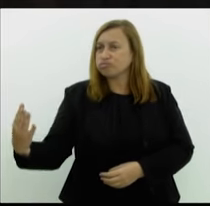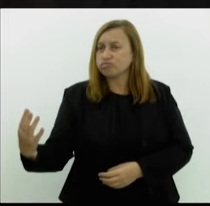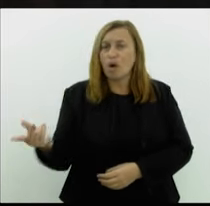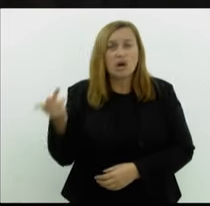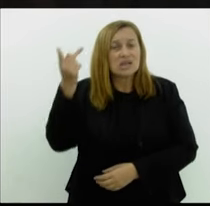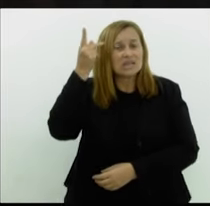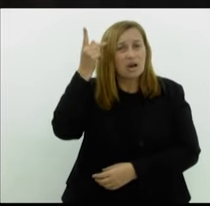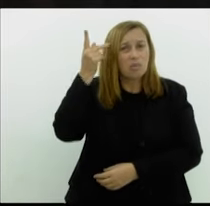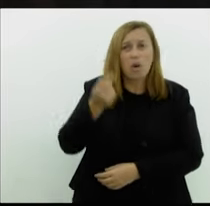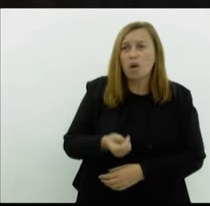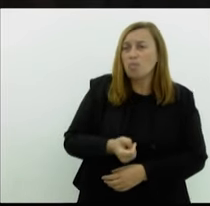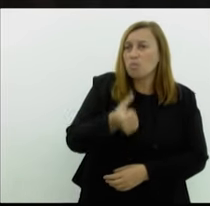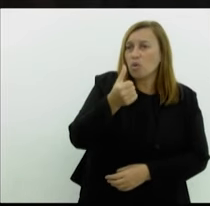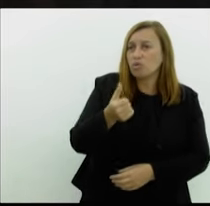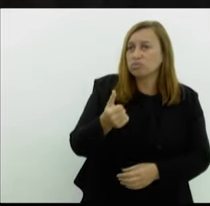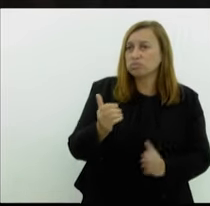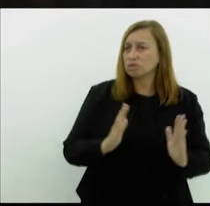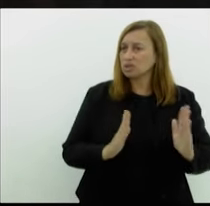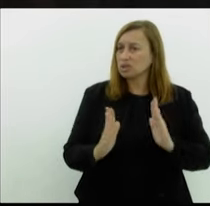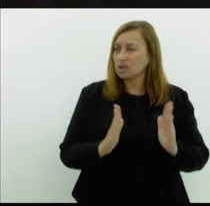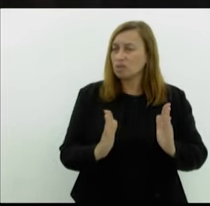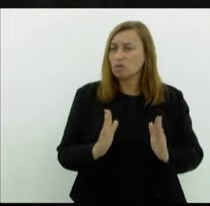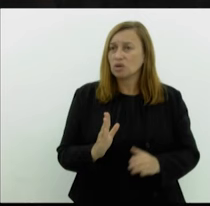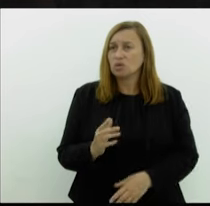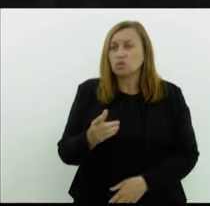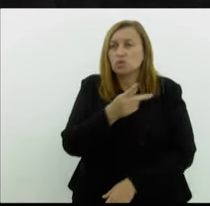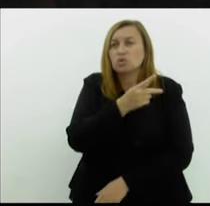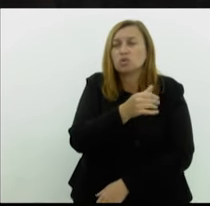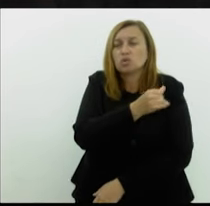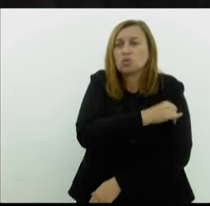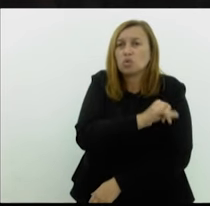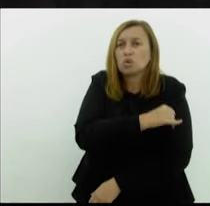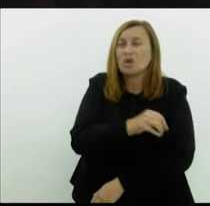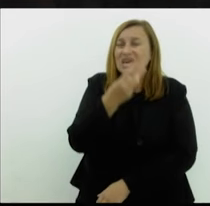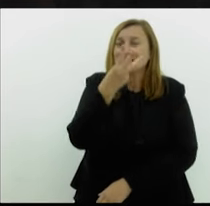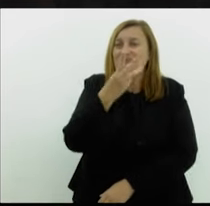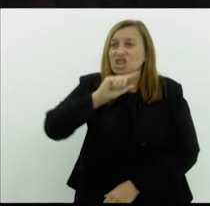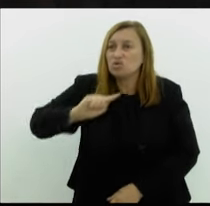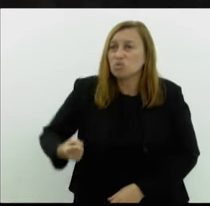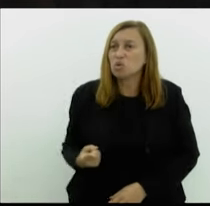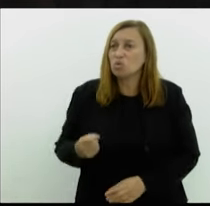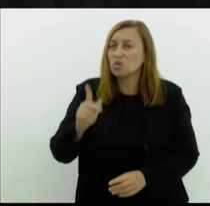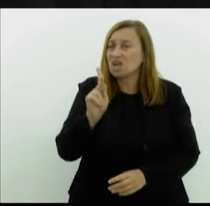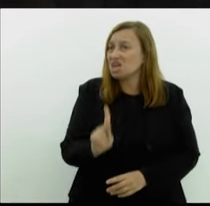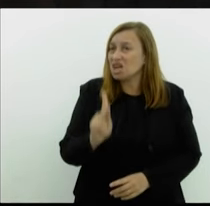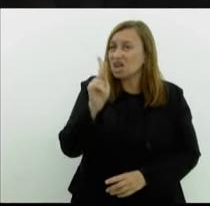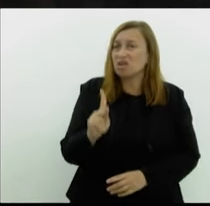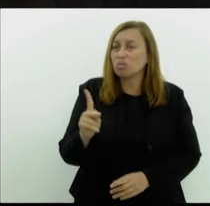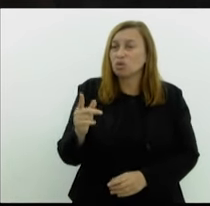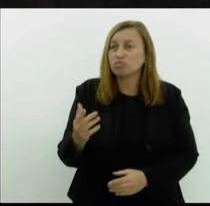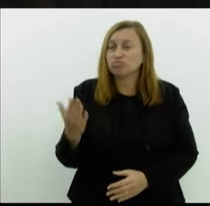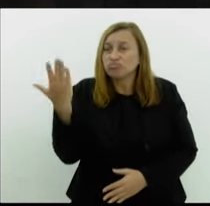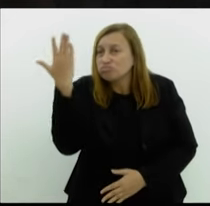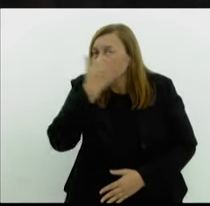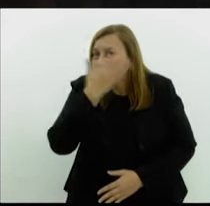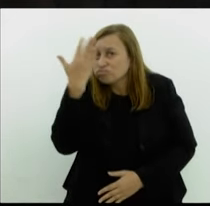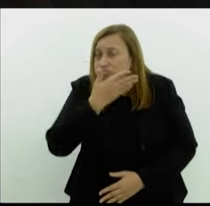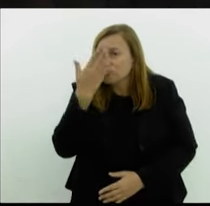Rio. Possivelmente já que transcorreu aí 3 mil quilômetros e nenhum estado da federação essa